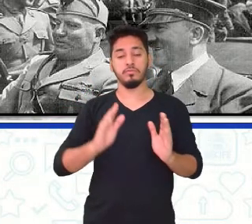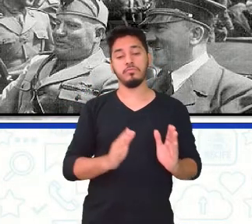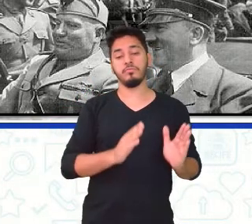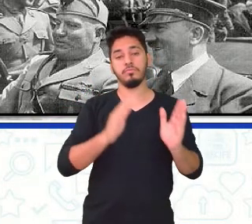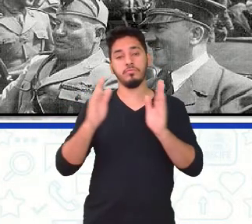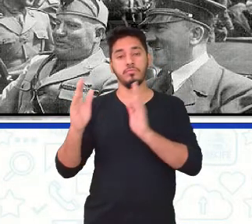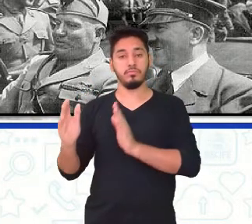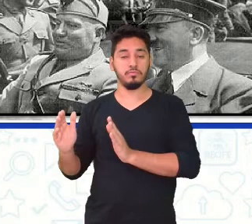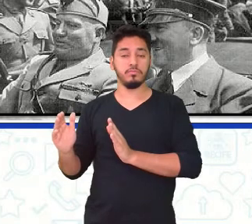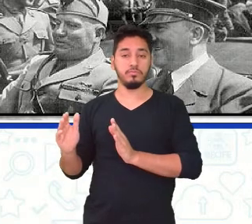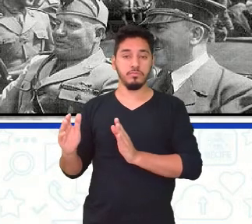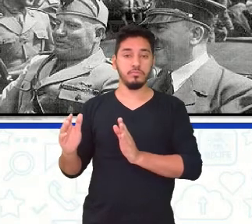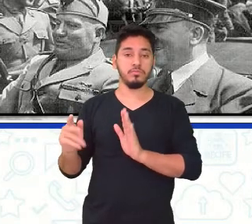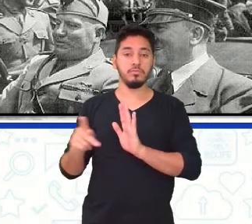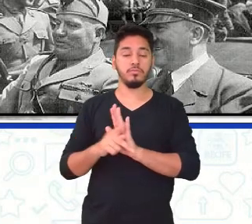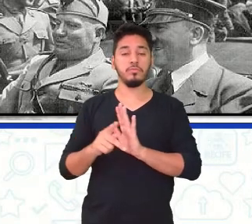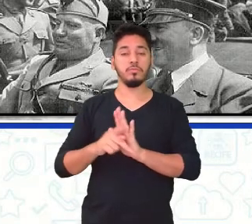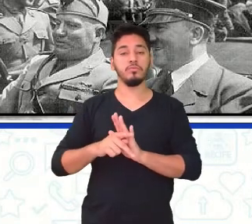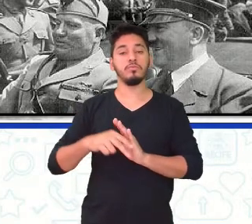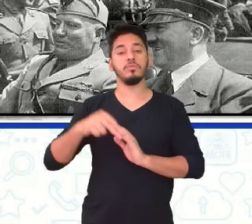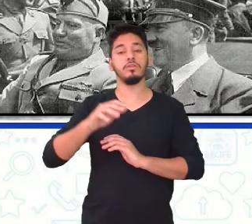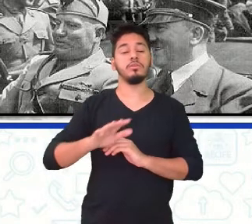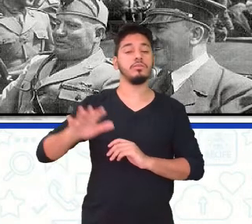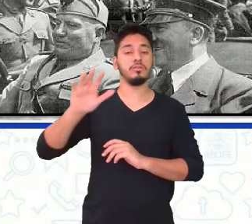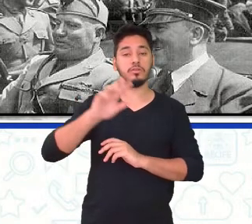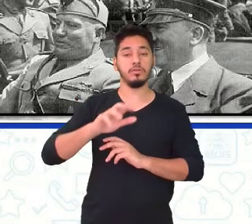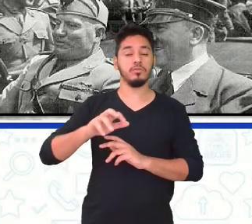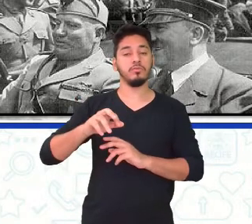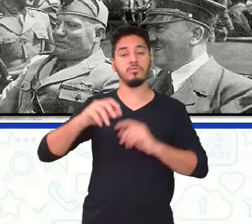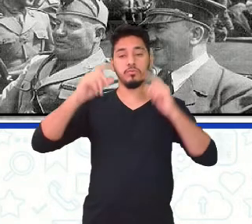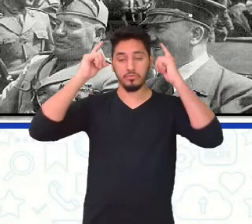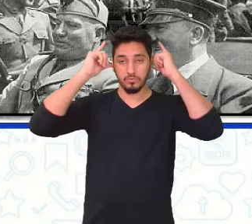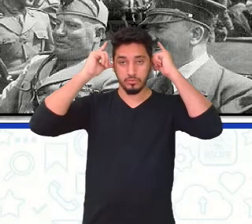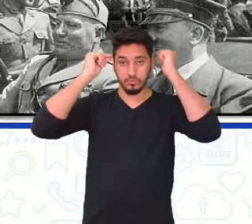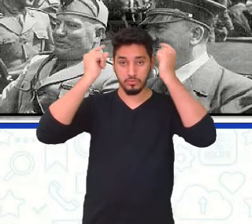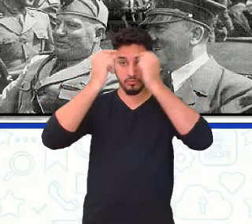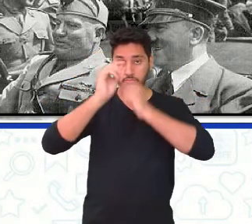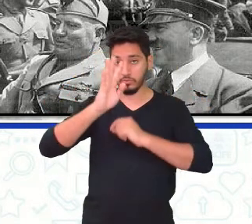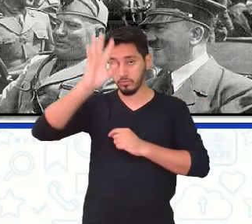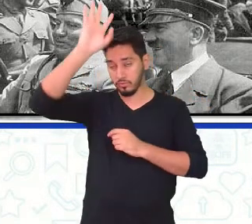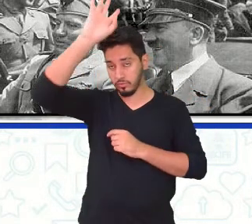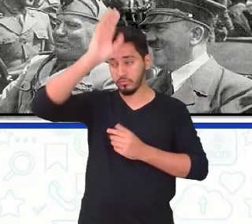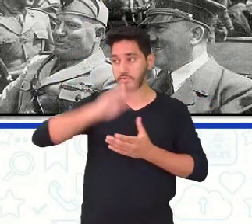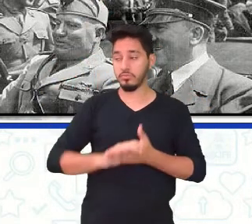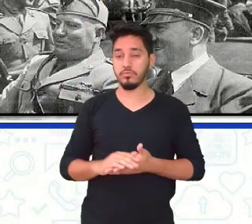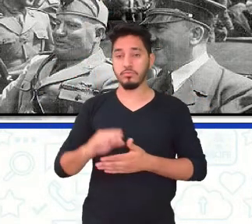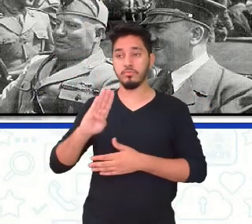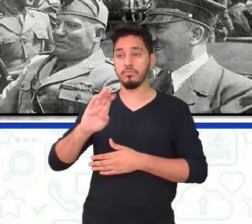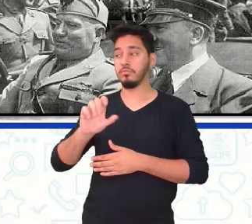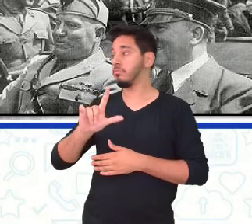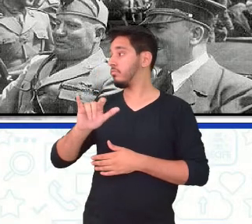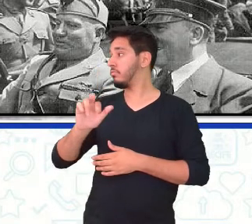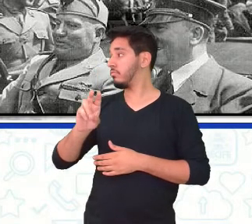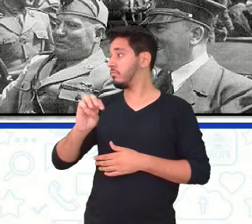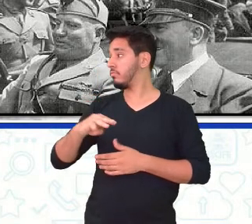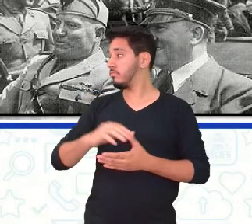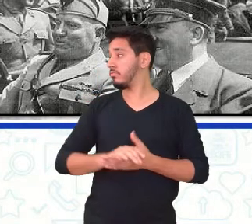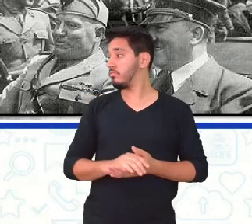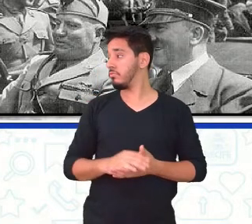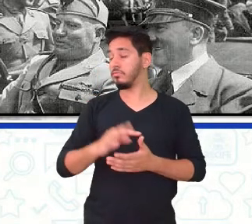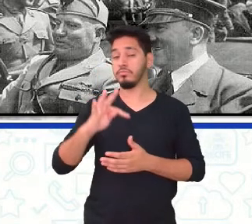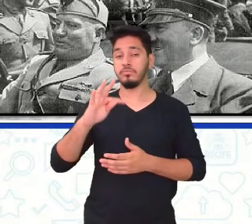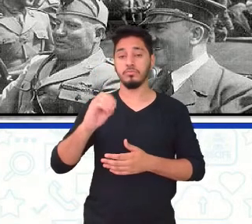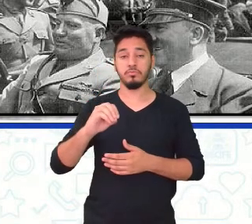do eixo, né, as nações do eixo, né, o eixo Roma, Berlim, Tóquio, né? Então, a gente tem